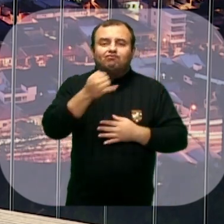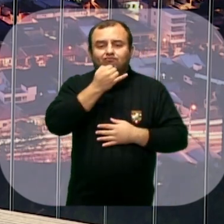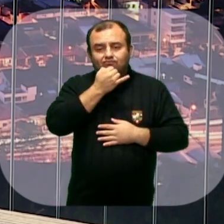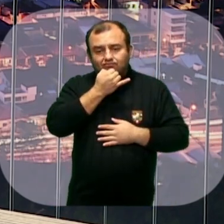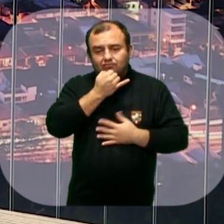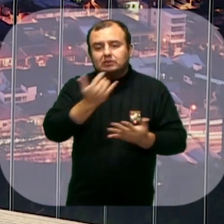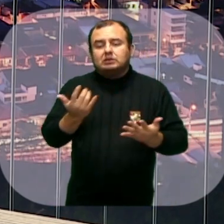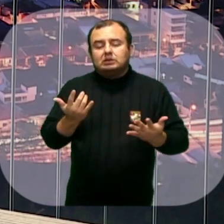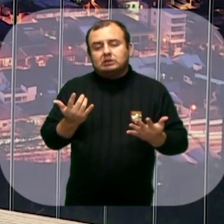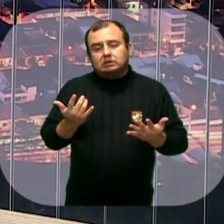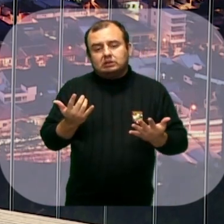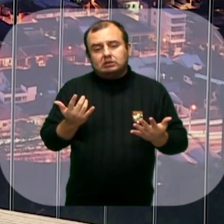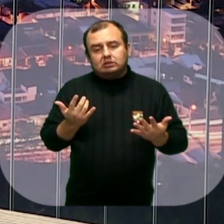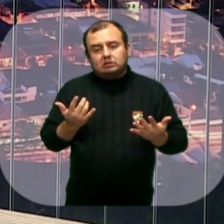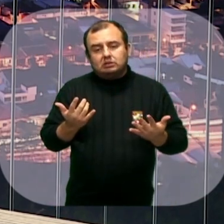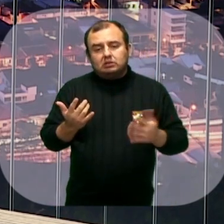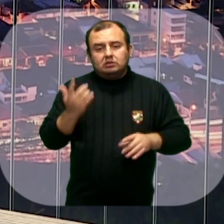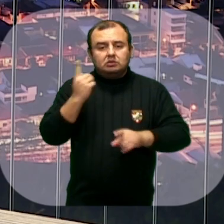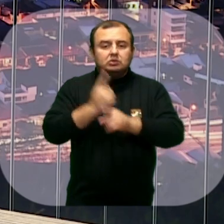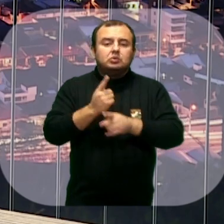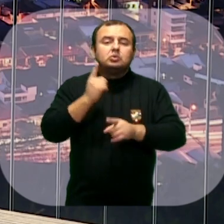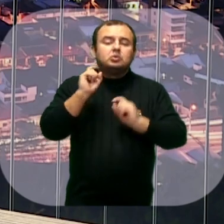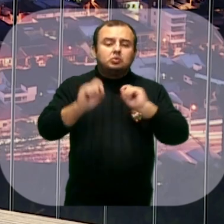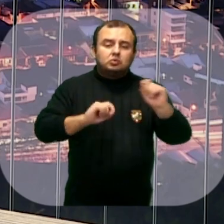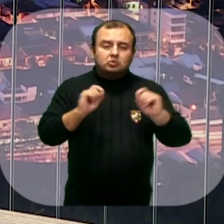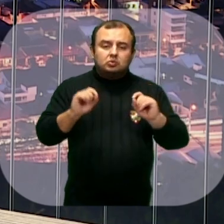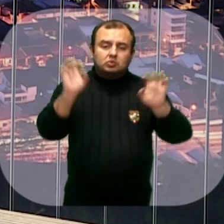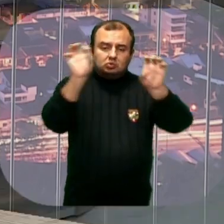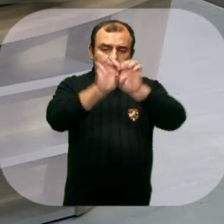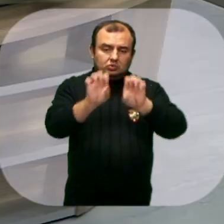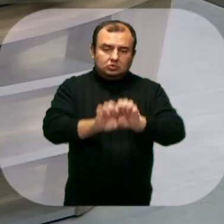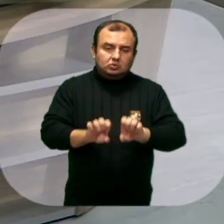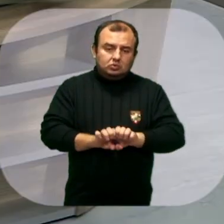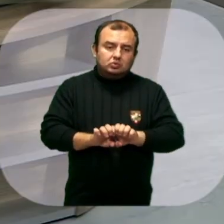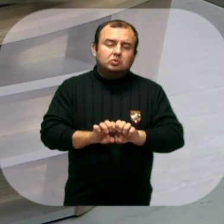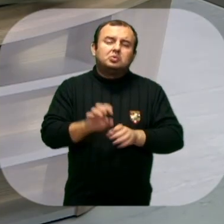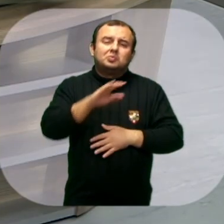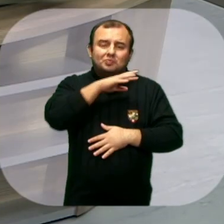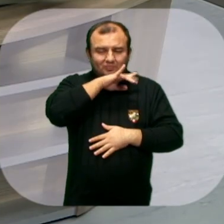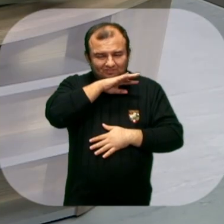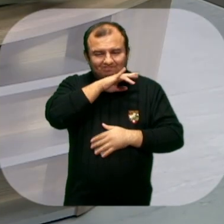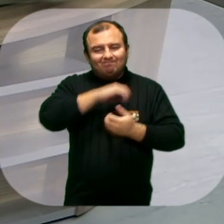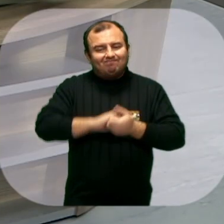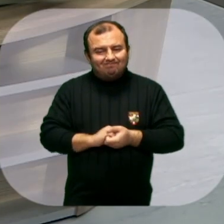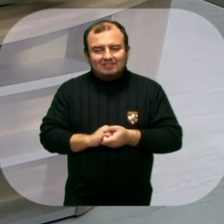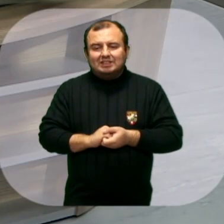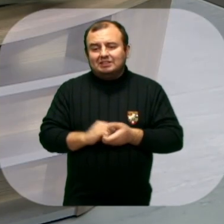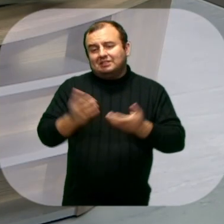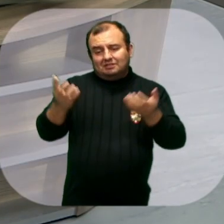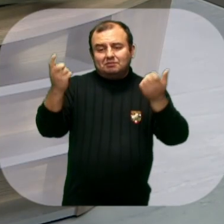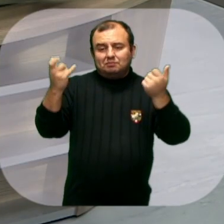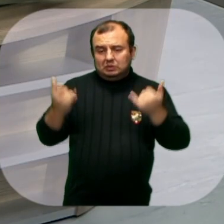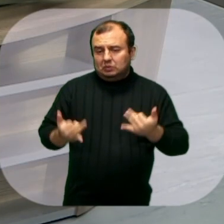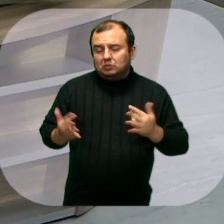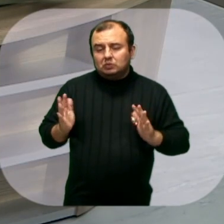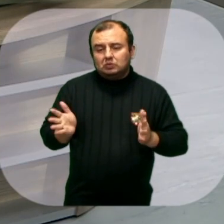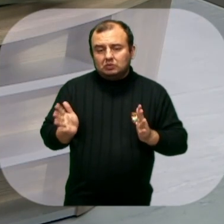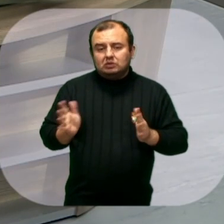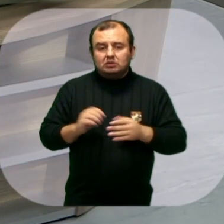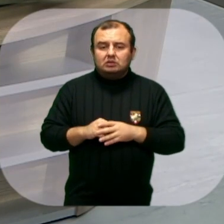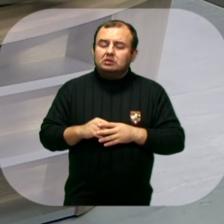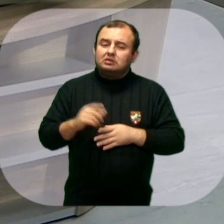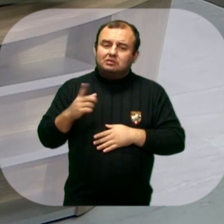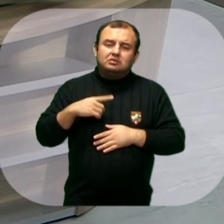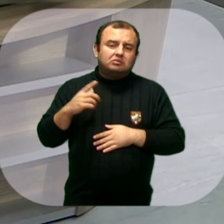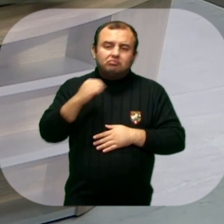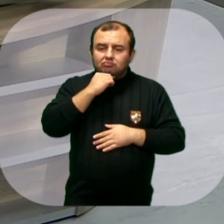encontraram uma situação estrutural bem ruim. Como você já falou, estava